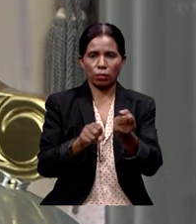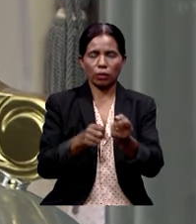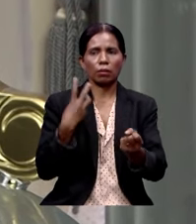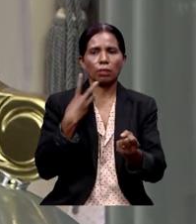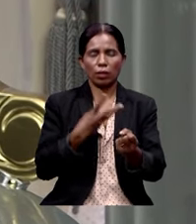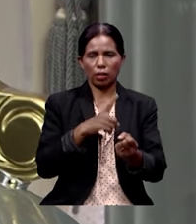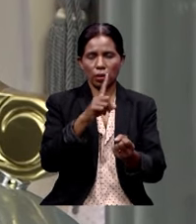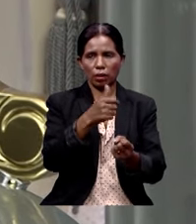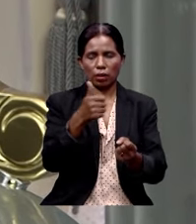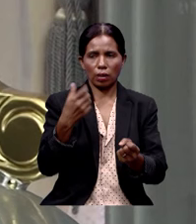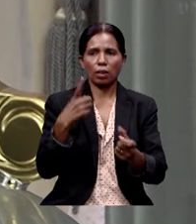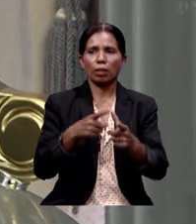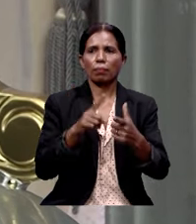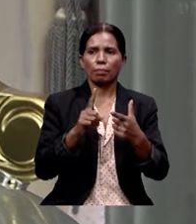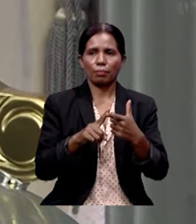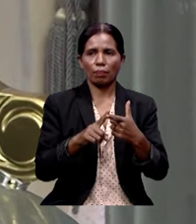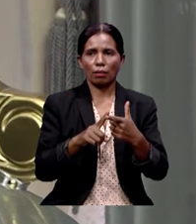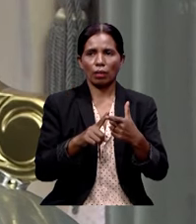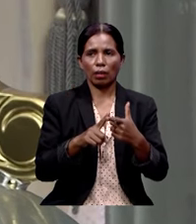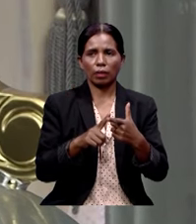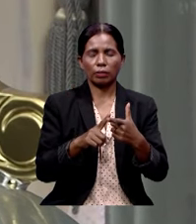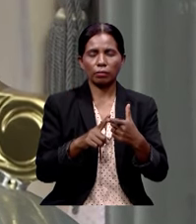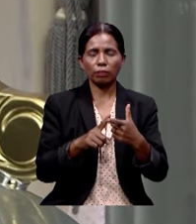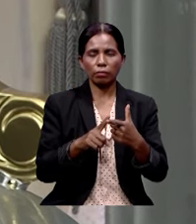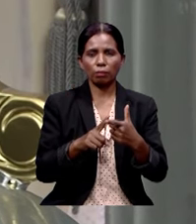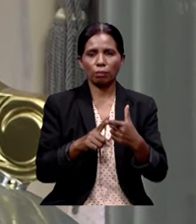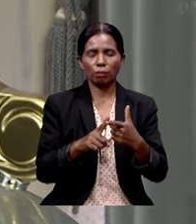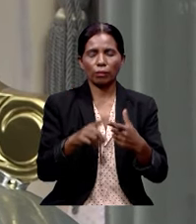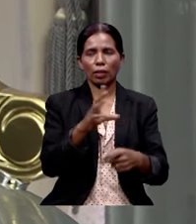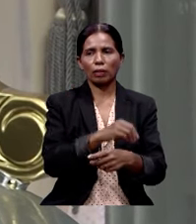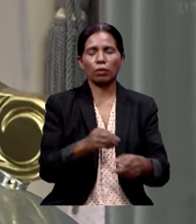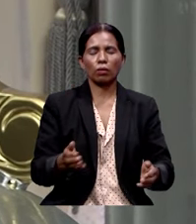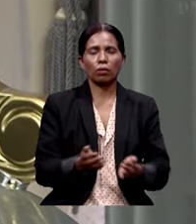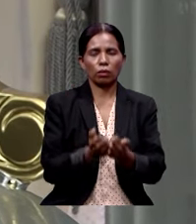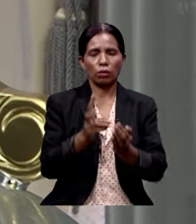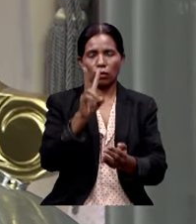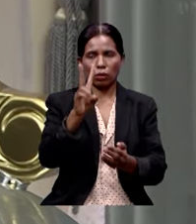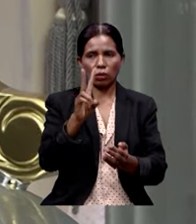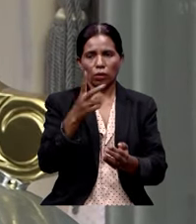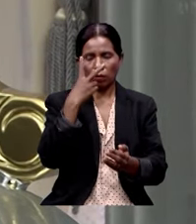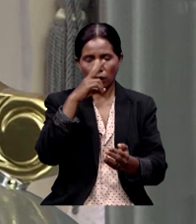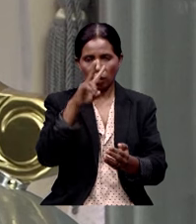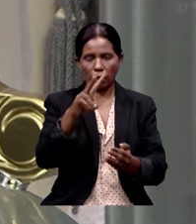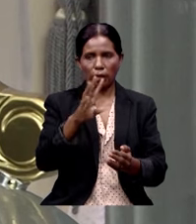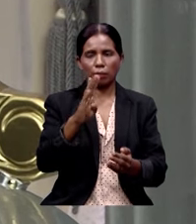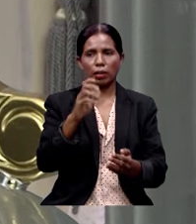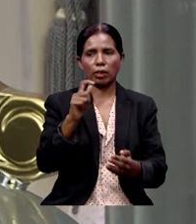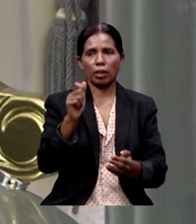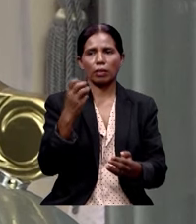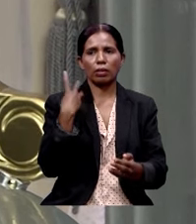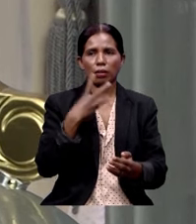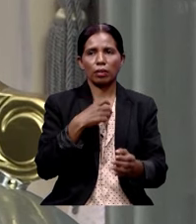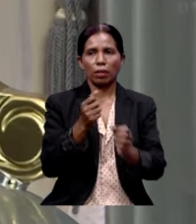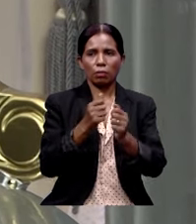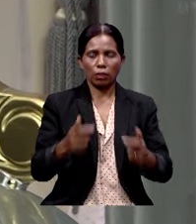ida, para depois ir ao meio rua, patrulha de Betano Rosaco, mas está ali a